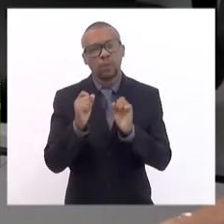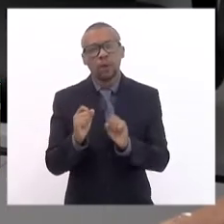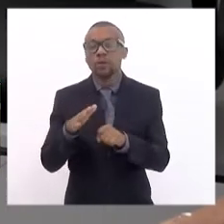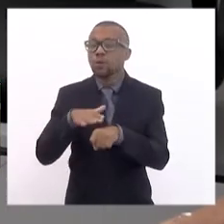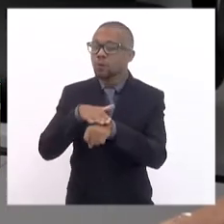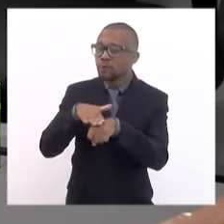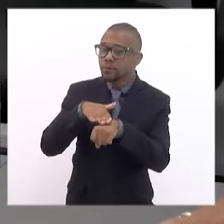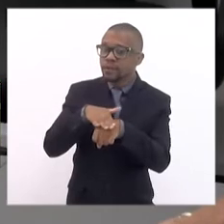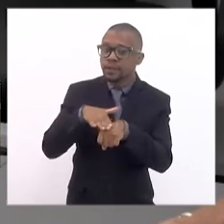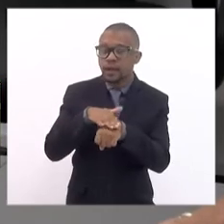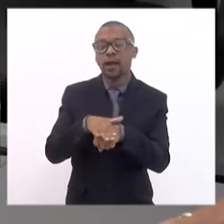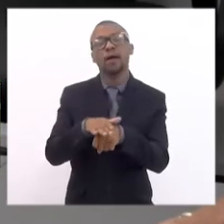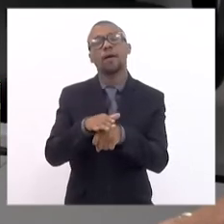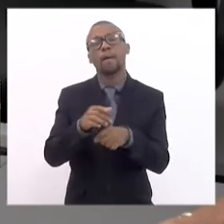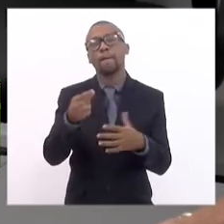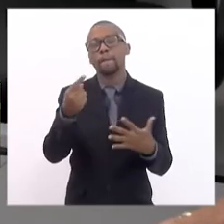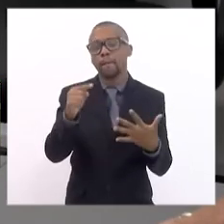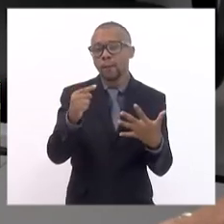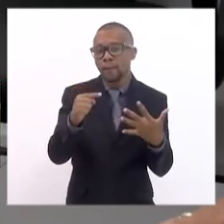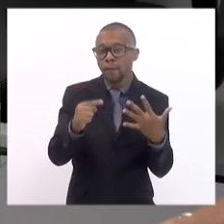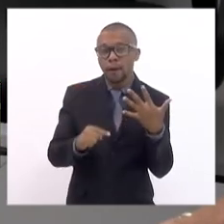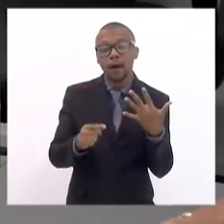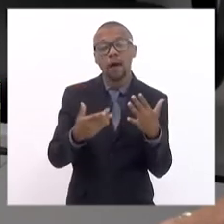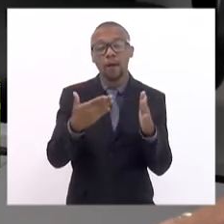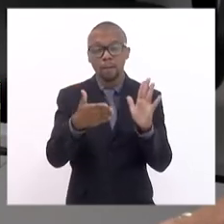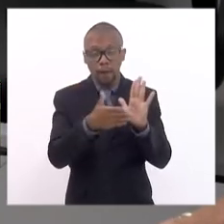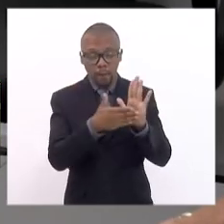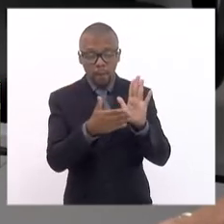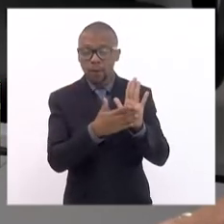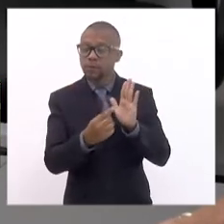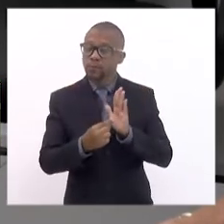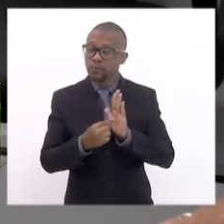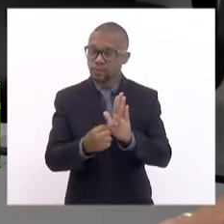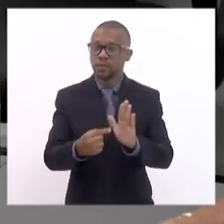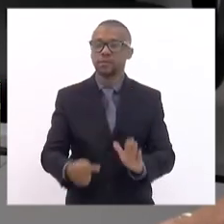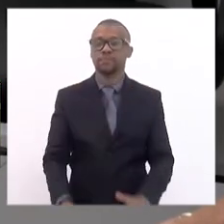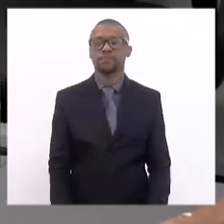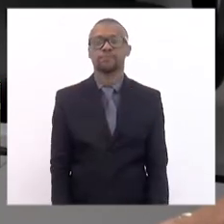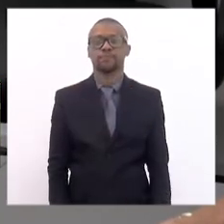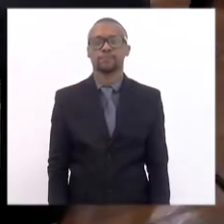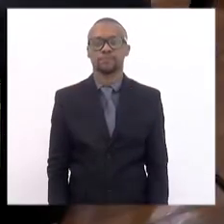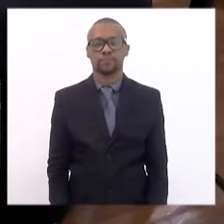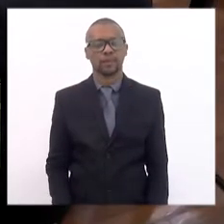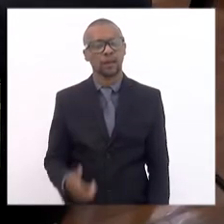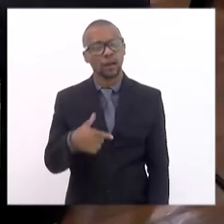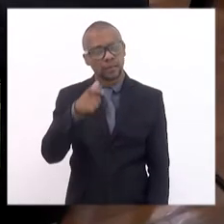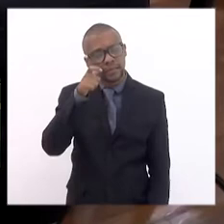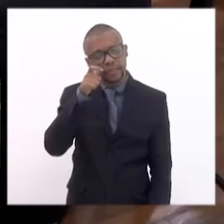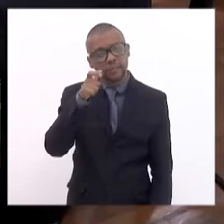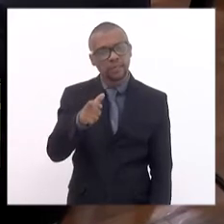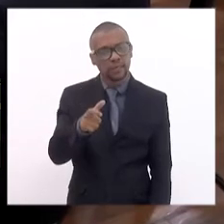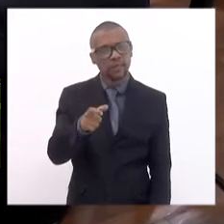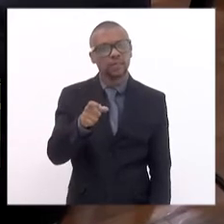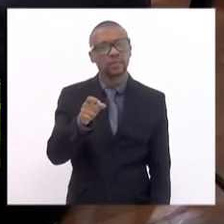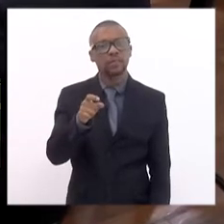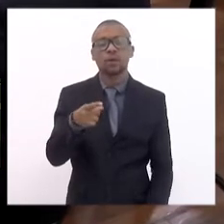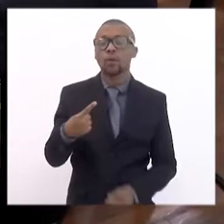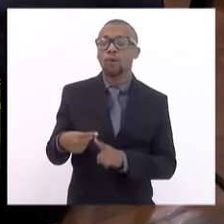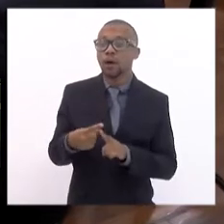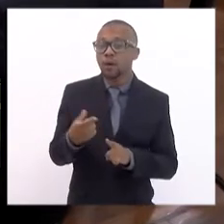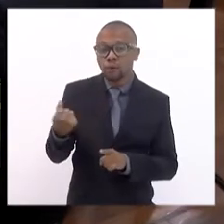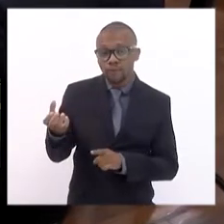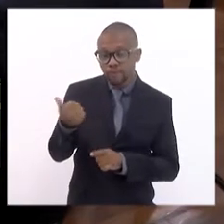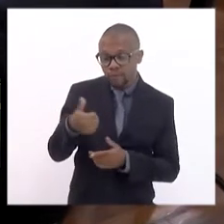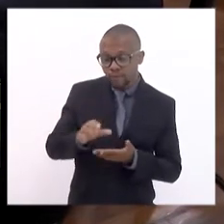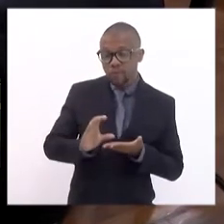pontualmente com cada um, entender e vir com uma proposta. Eu acho que seria o mais interessante, porque o fundo já atende, mas